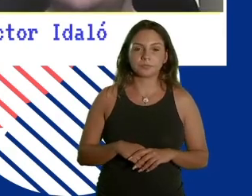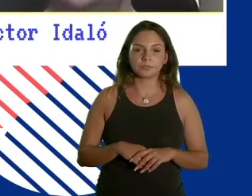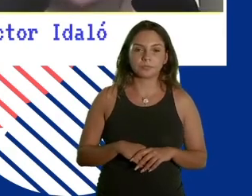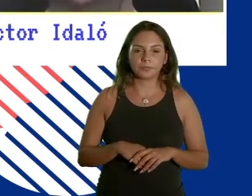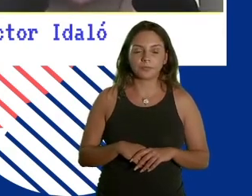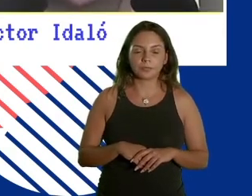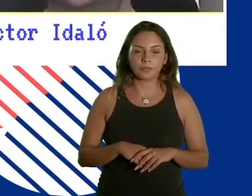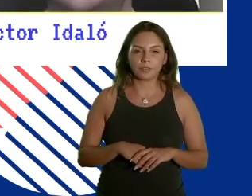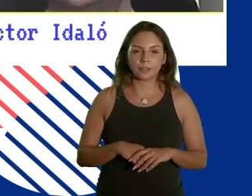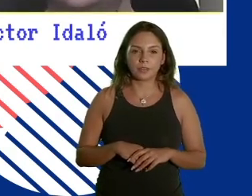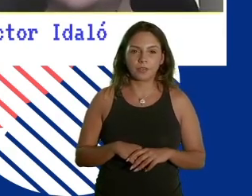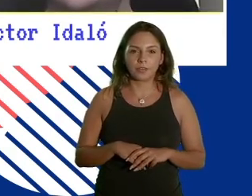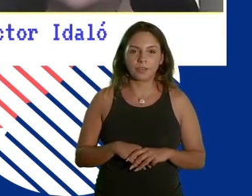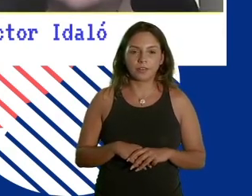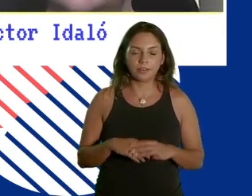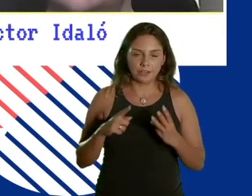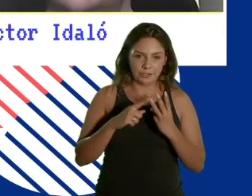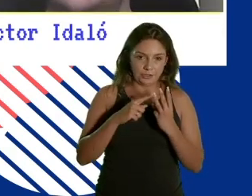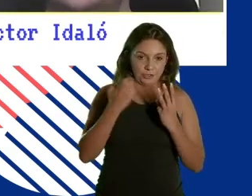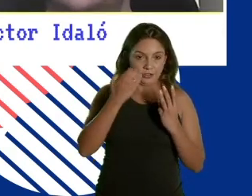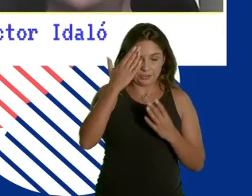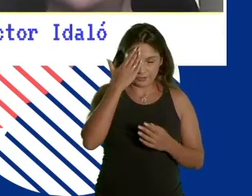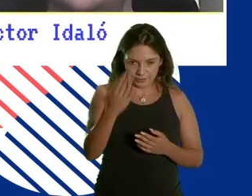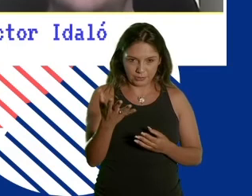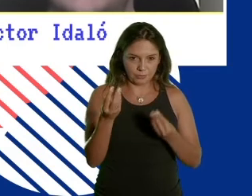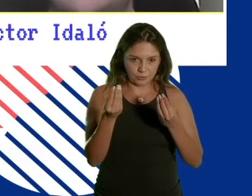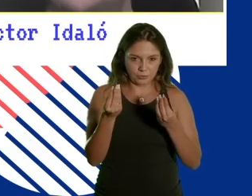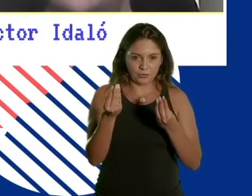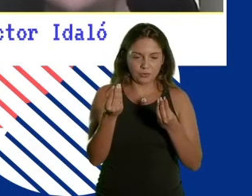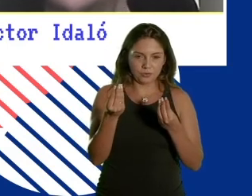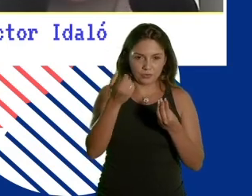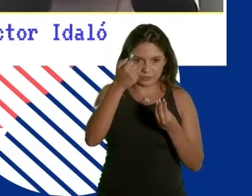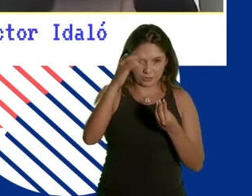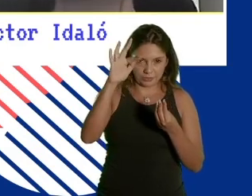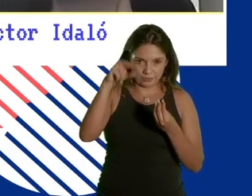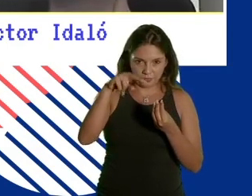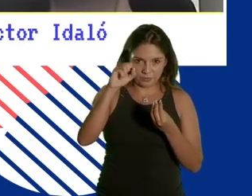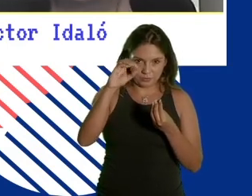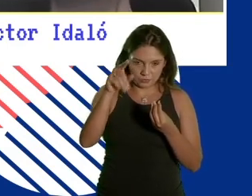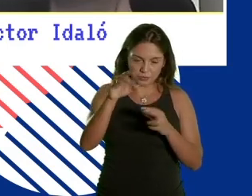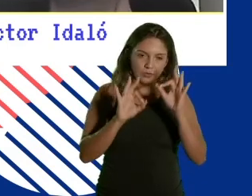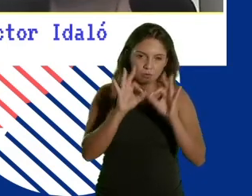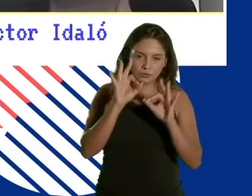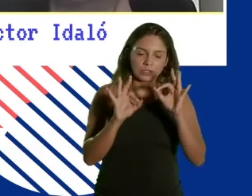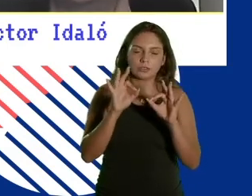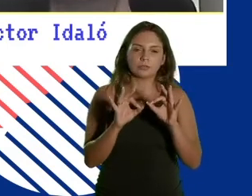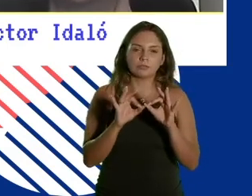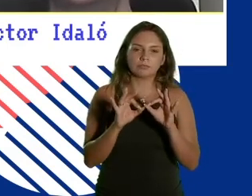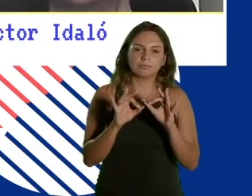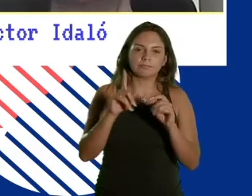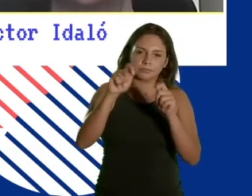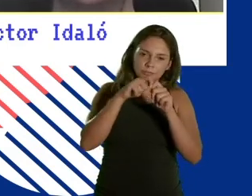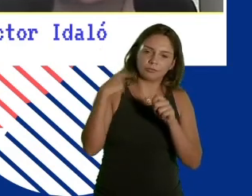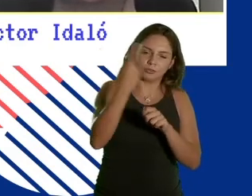sem mais delongas, eu gostaria de agradecer muito ao Afonso, organizador desse evento, que viabiliza